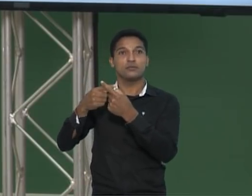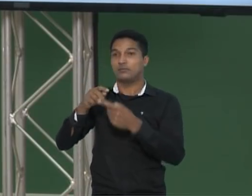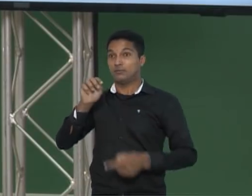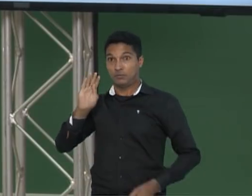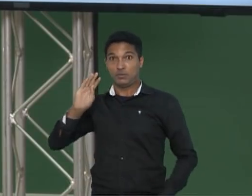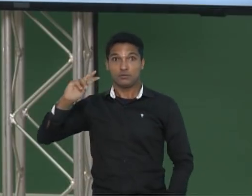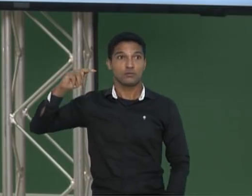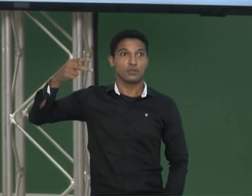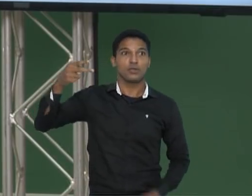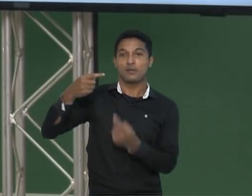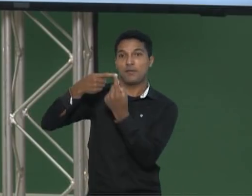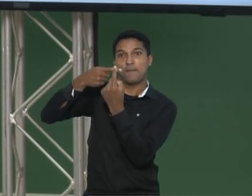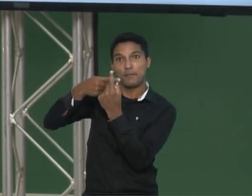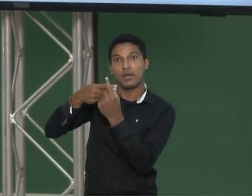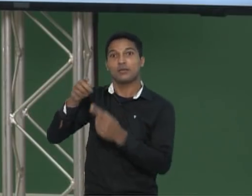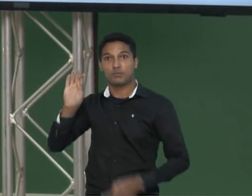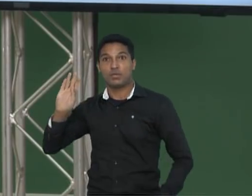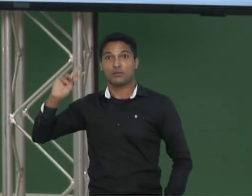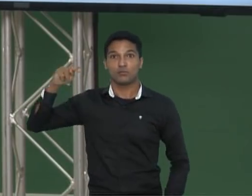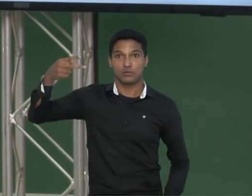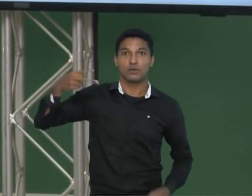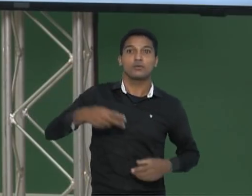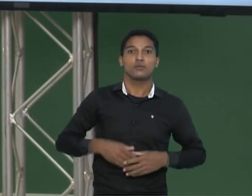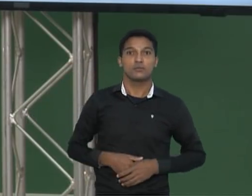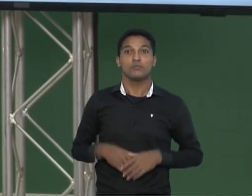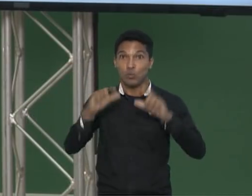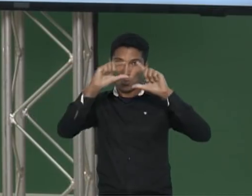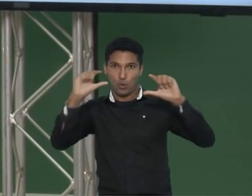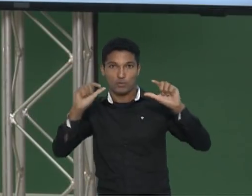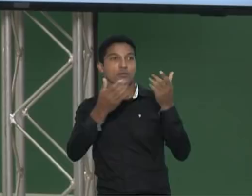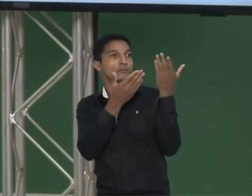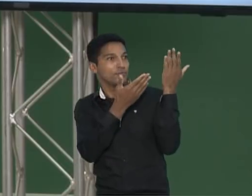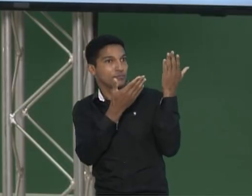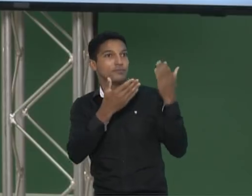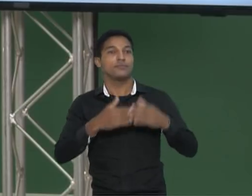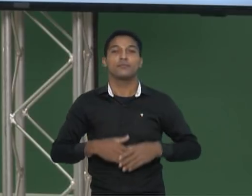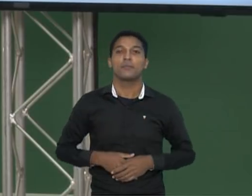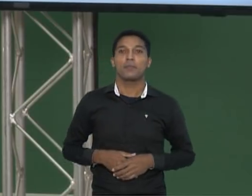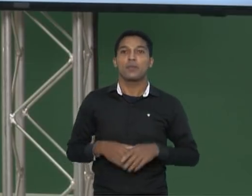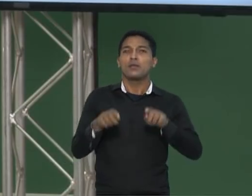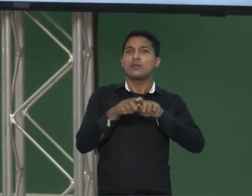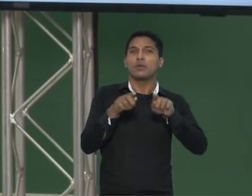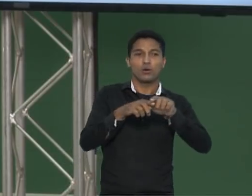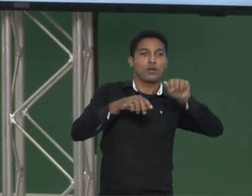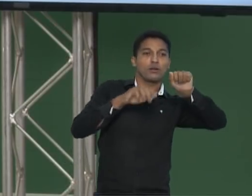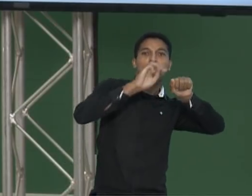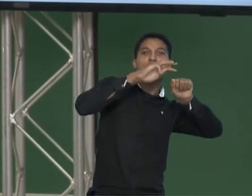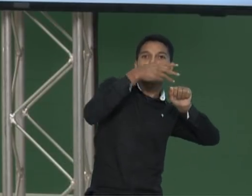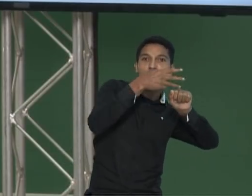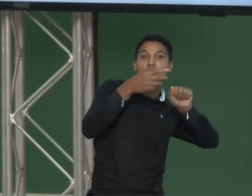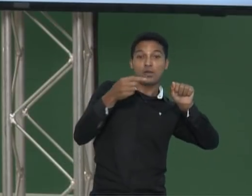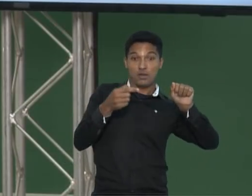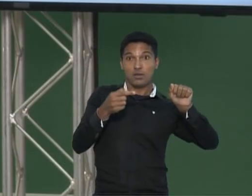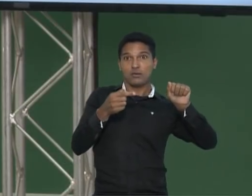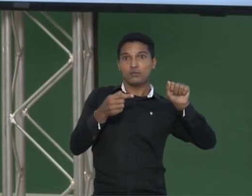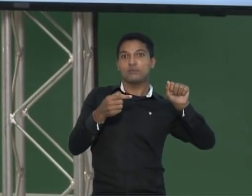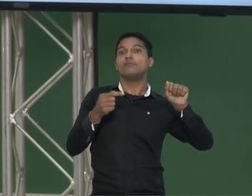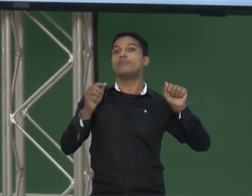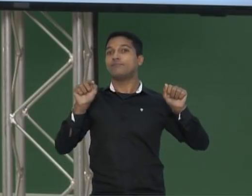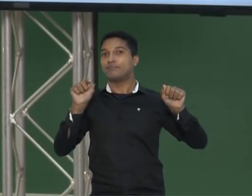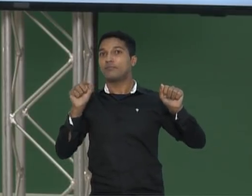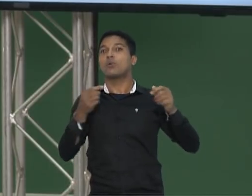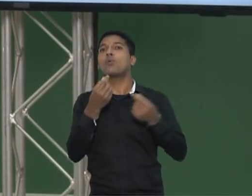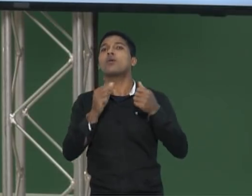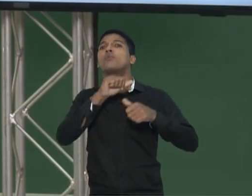o cubo do segundo. E o cubo da diferença de dois termos, o que muda?